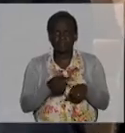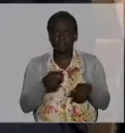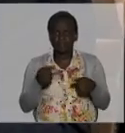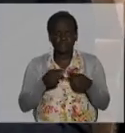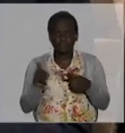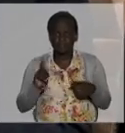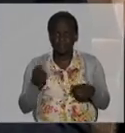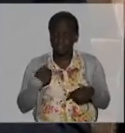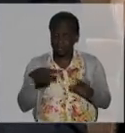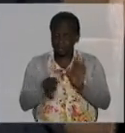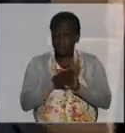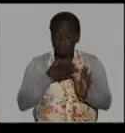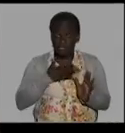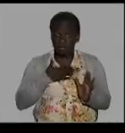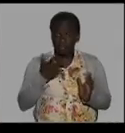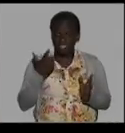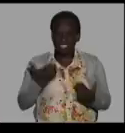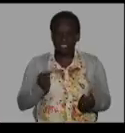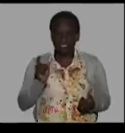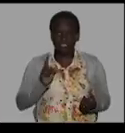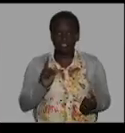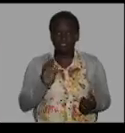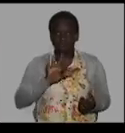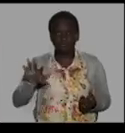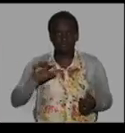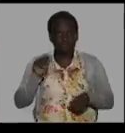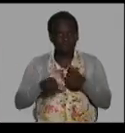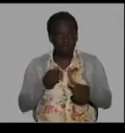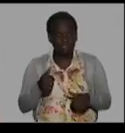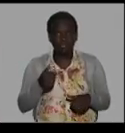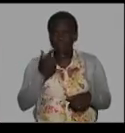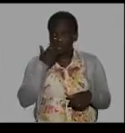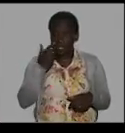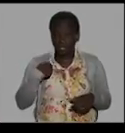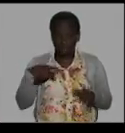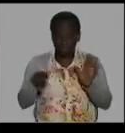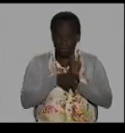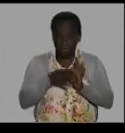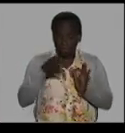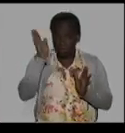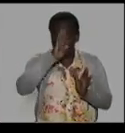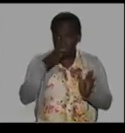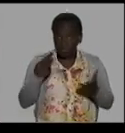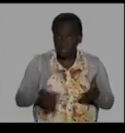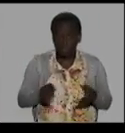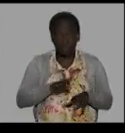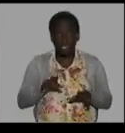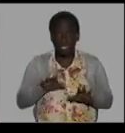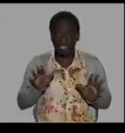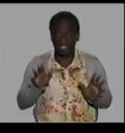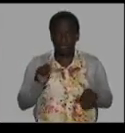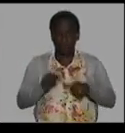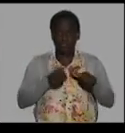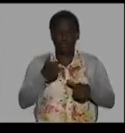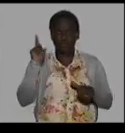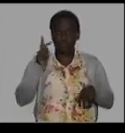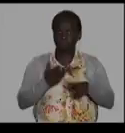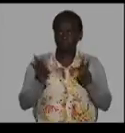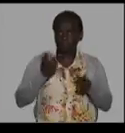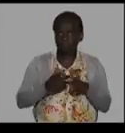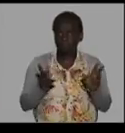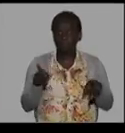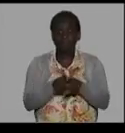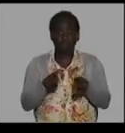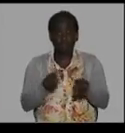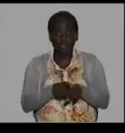assim. Negação de identidade. Negação, ao mesmo tempo que eles estavam negando a identidade deles original, eles também, por